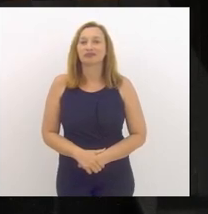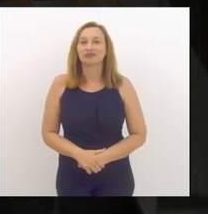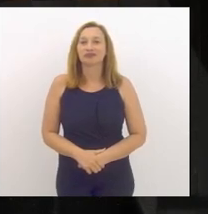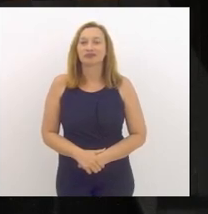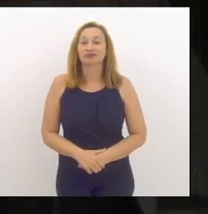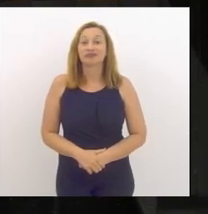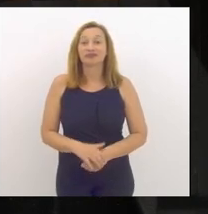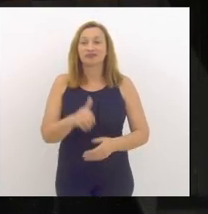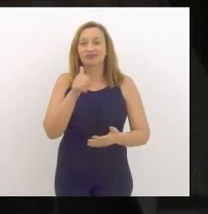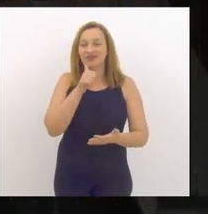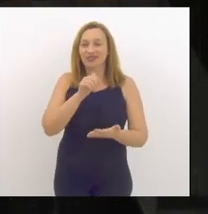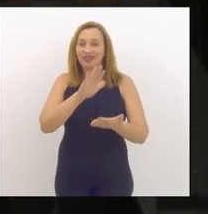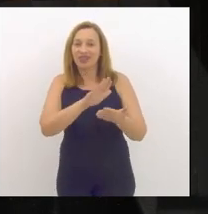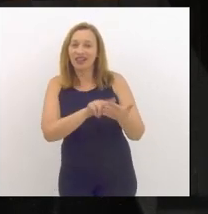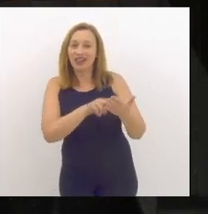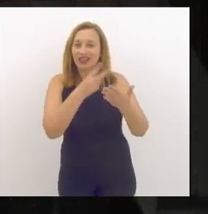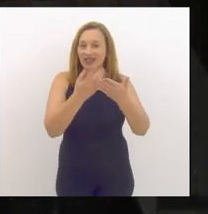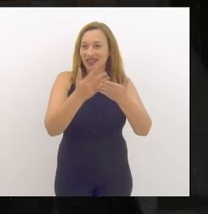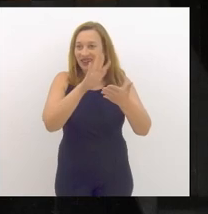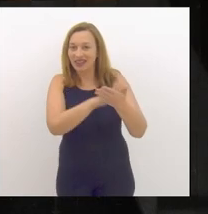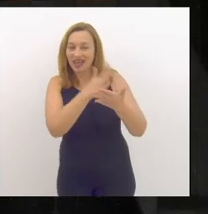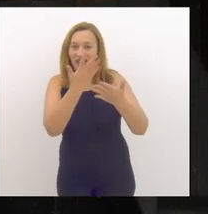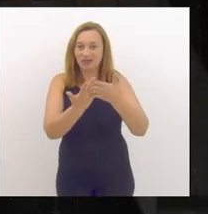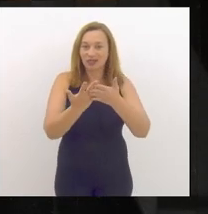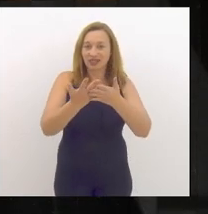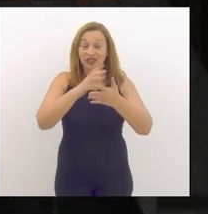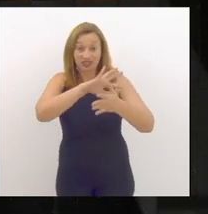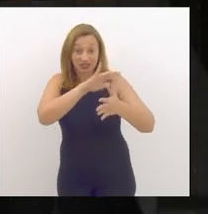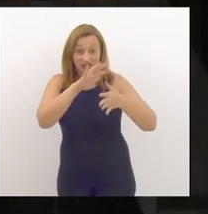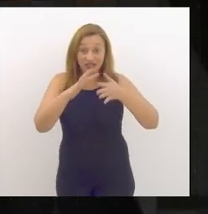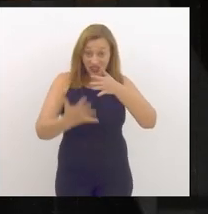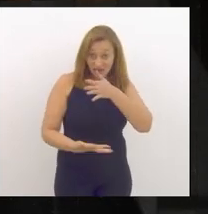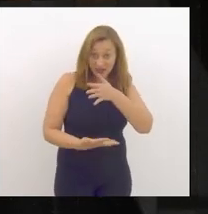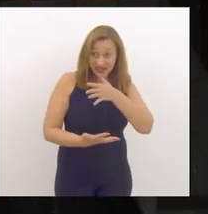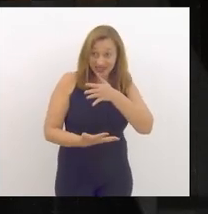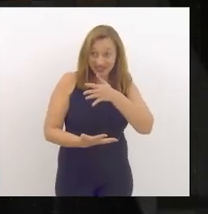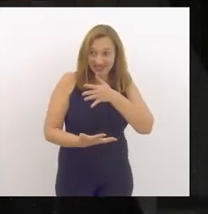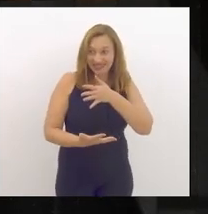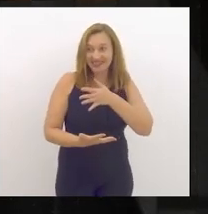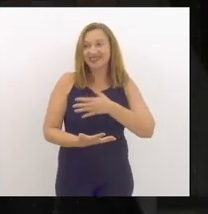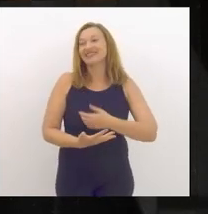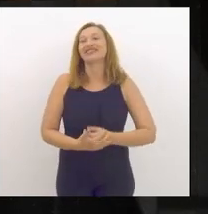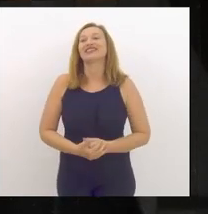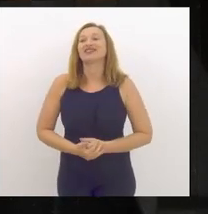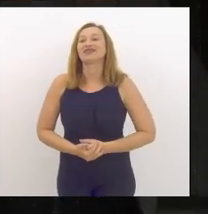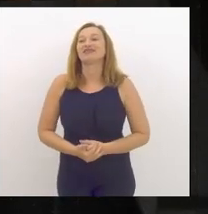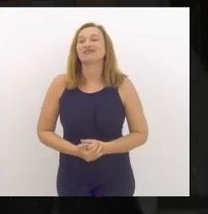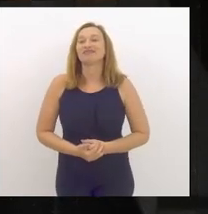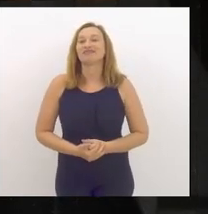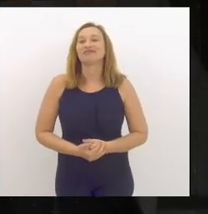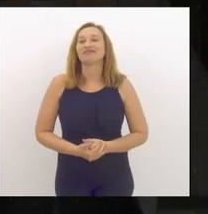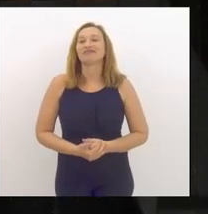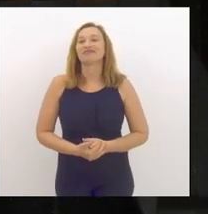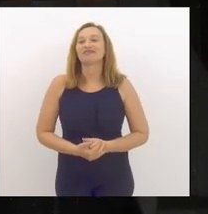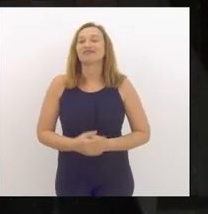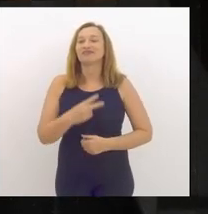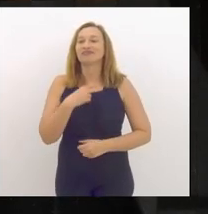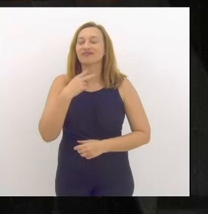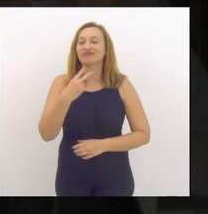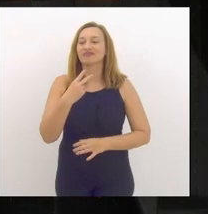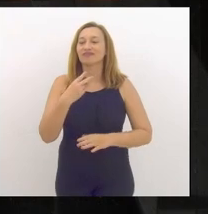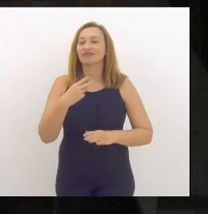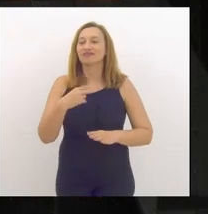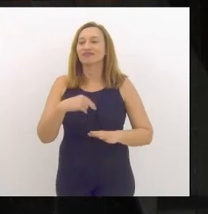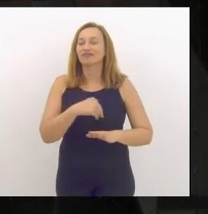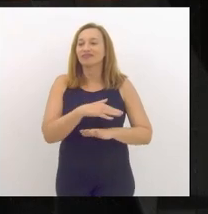senhora intérprete da linguagem de Libras, que leva a nossa